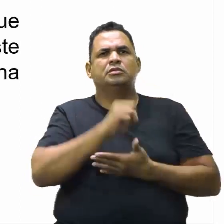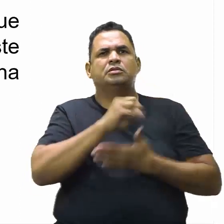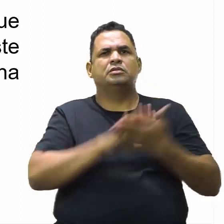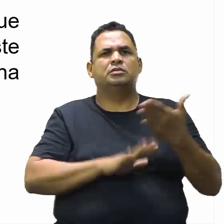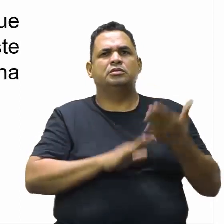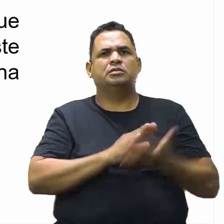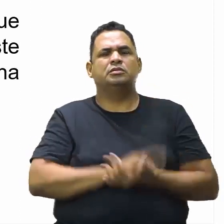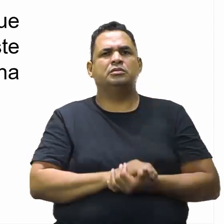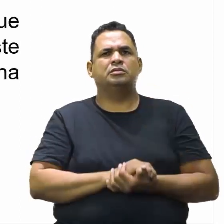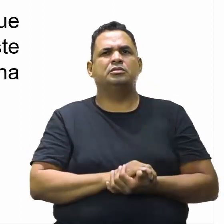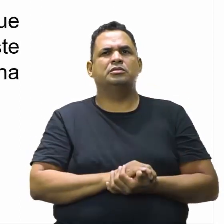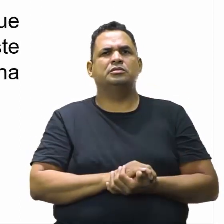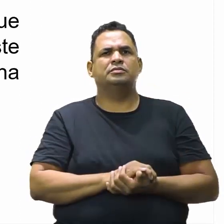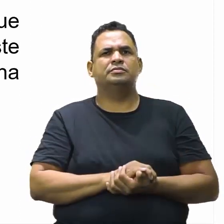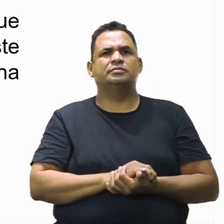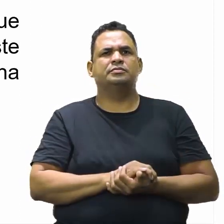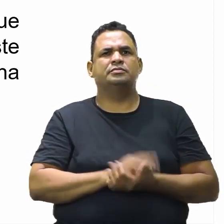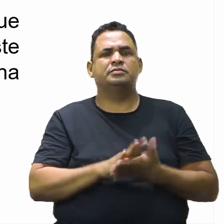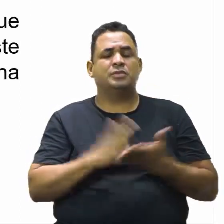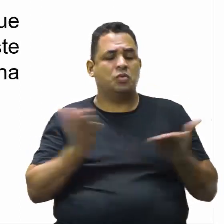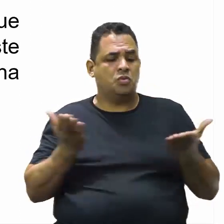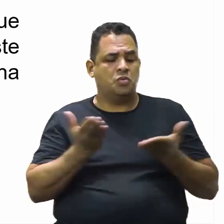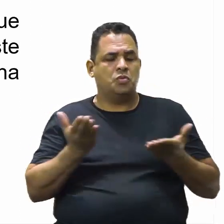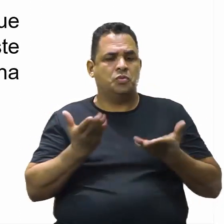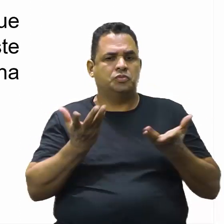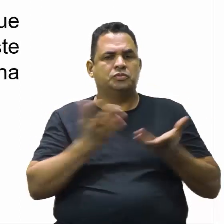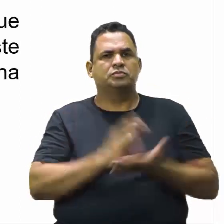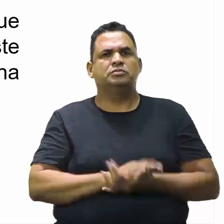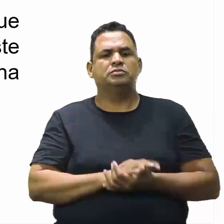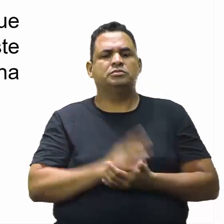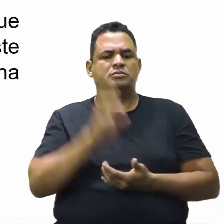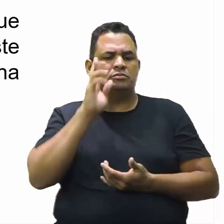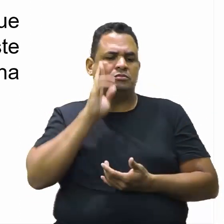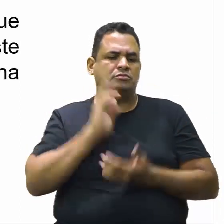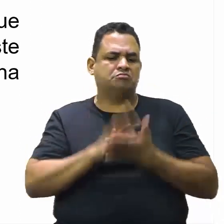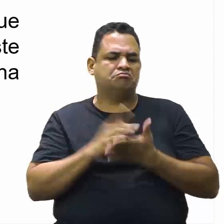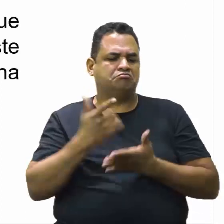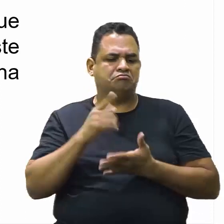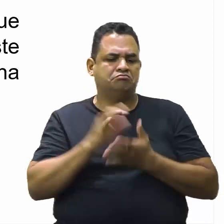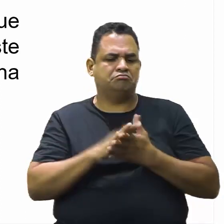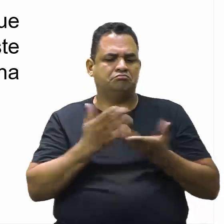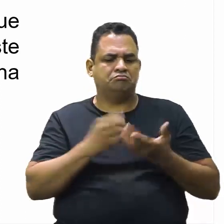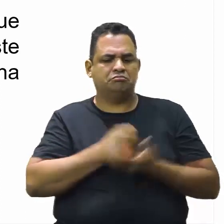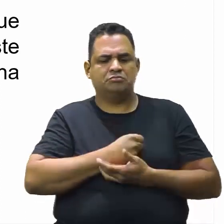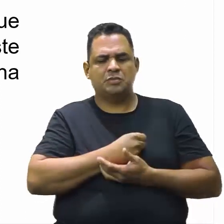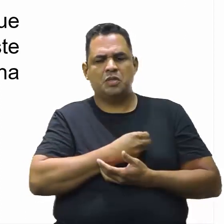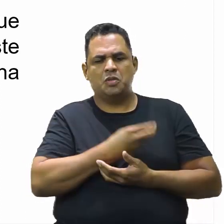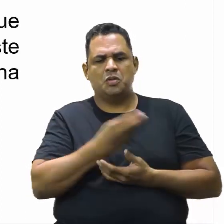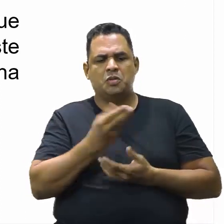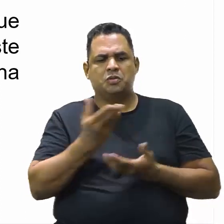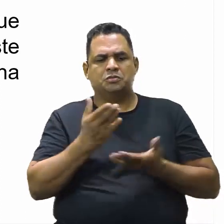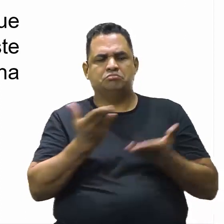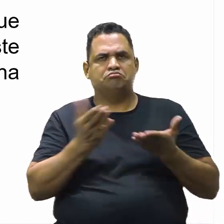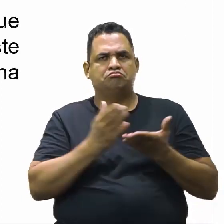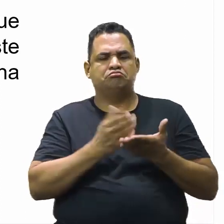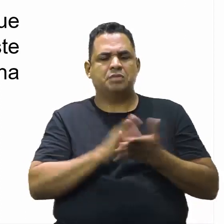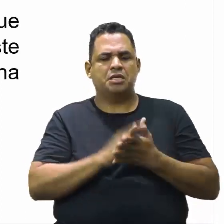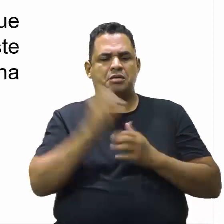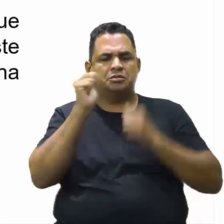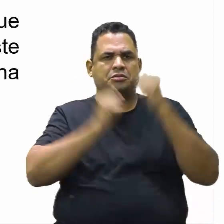falei para vocês que atualmente Rondônia não tem uma grande concentração da sua perna no setor